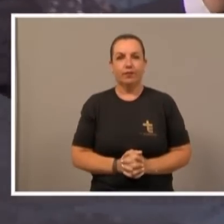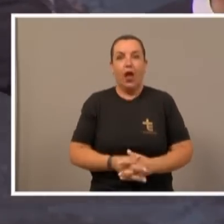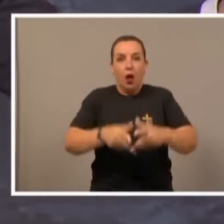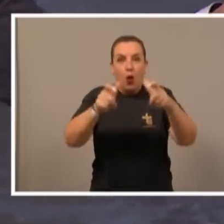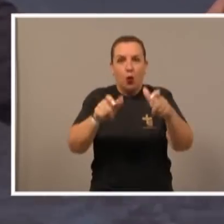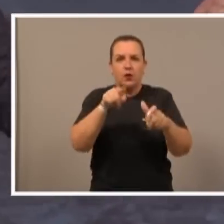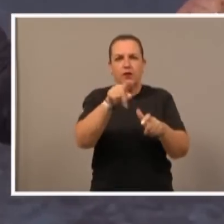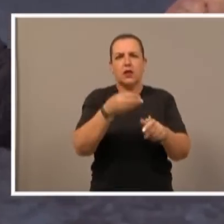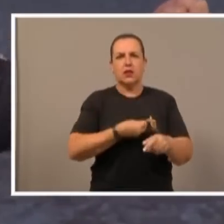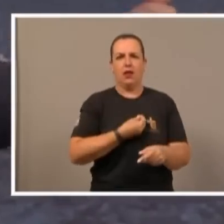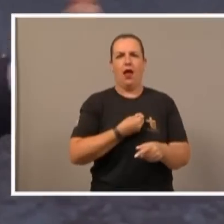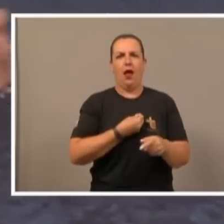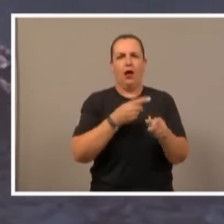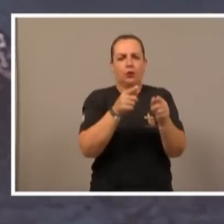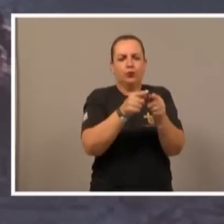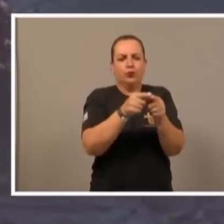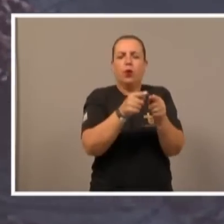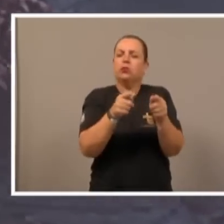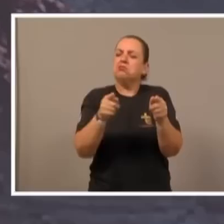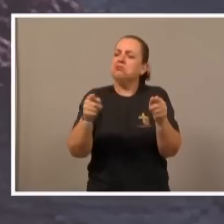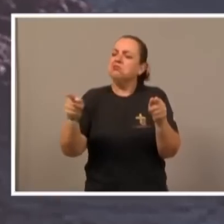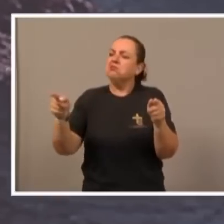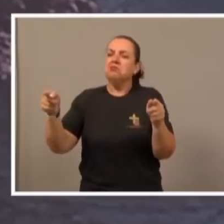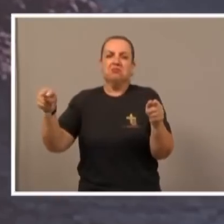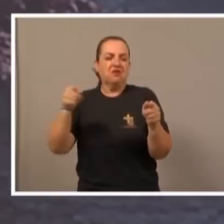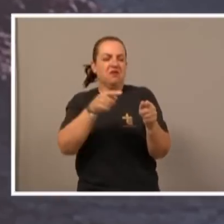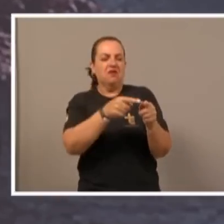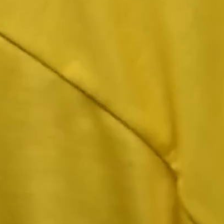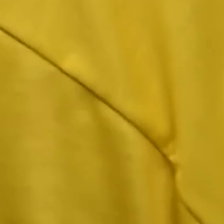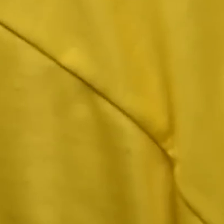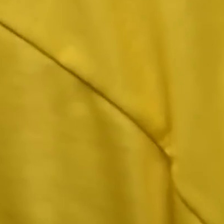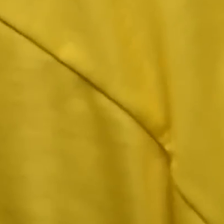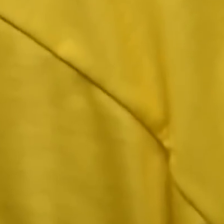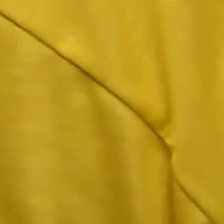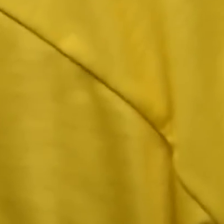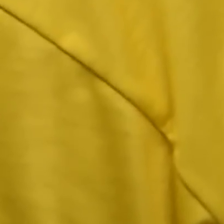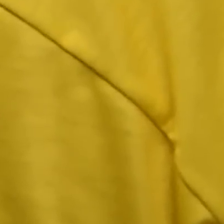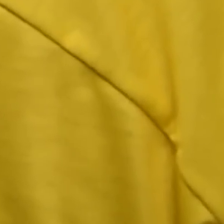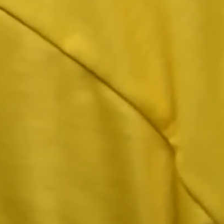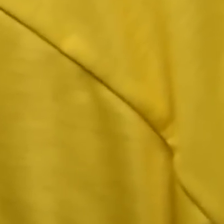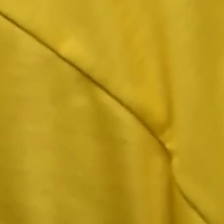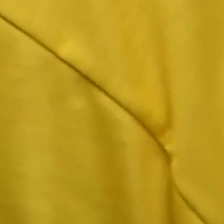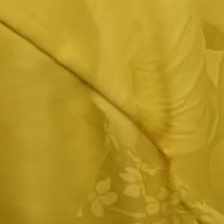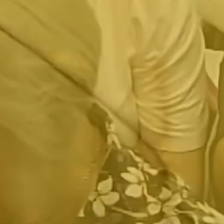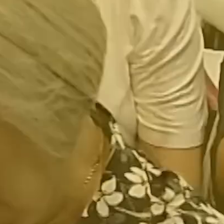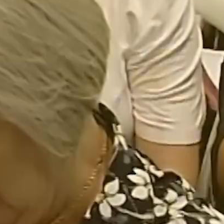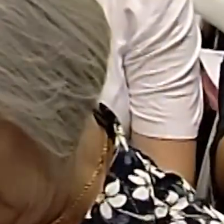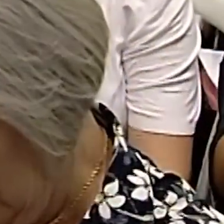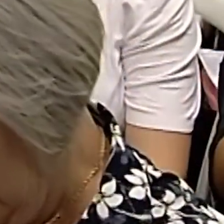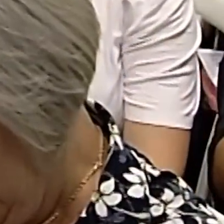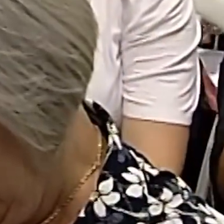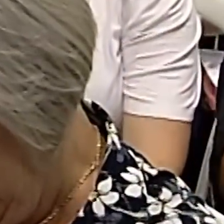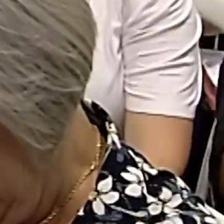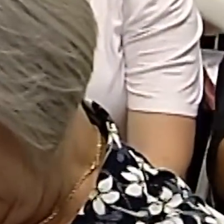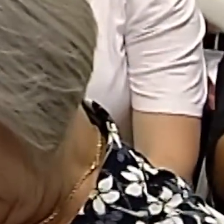no processo? Se você não tiver uma vida de oração, não tem conversão.